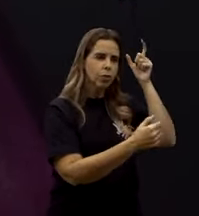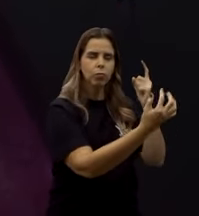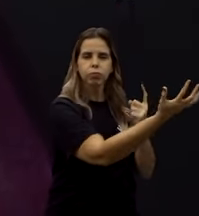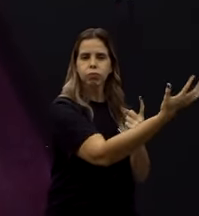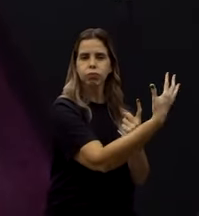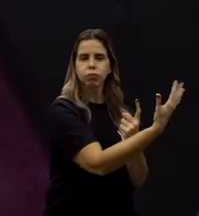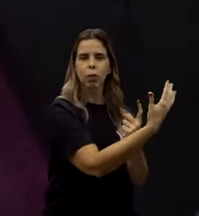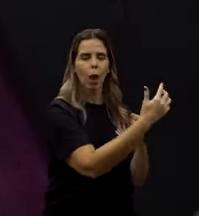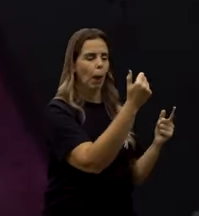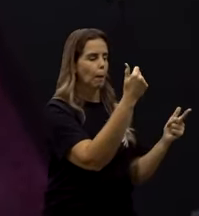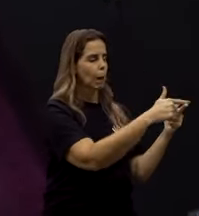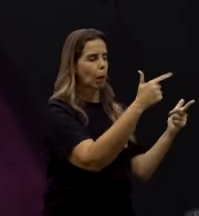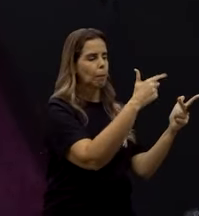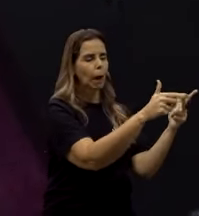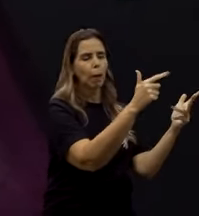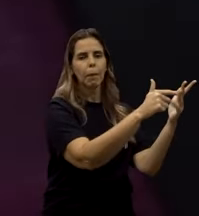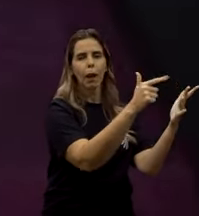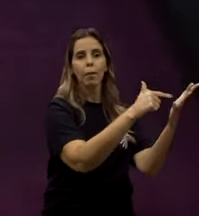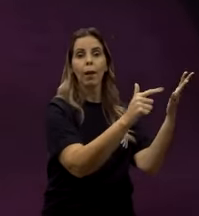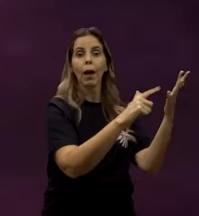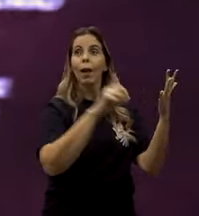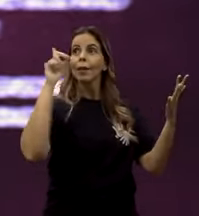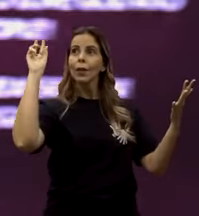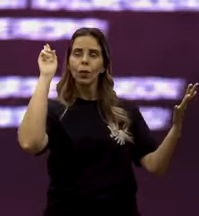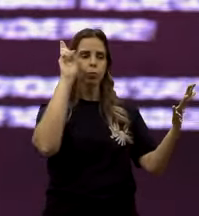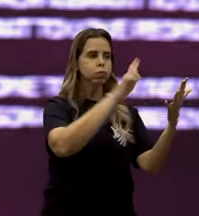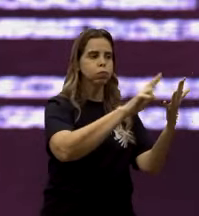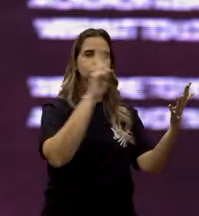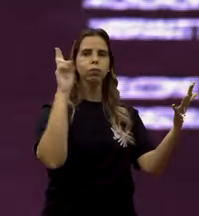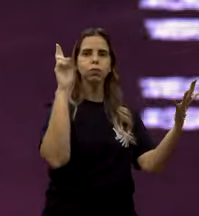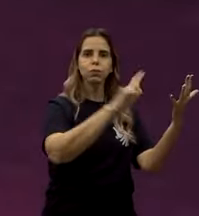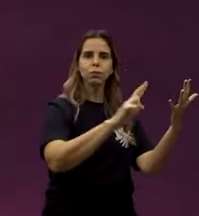três quatro 10 soluções de Deus para você